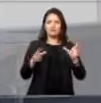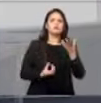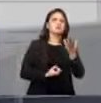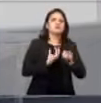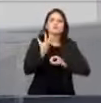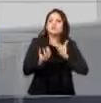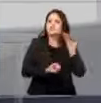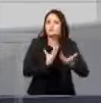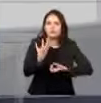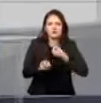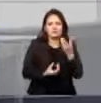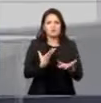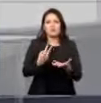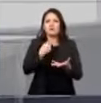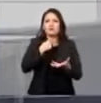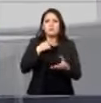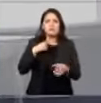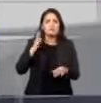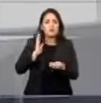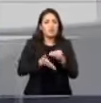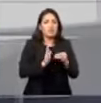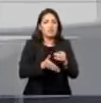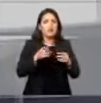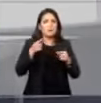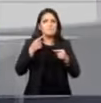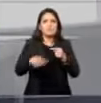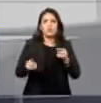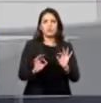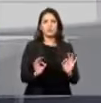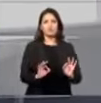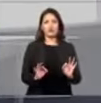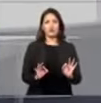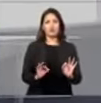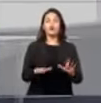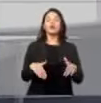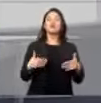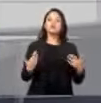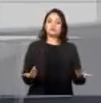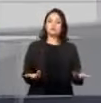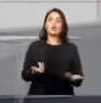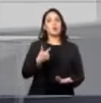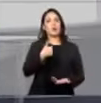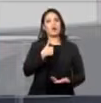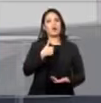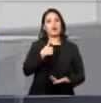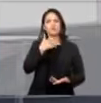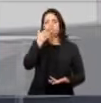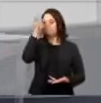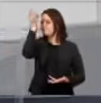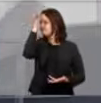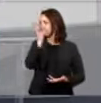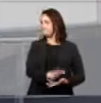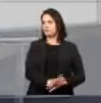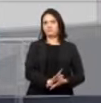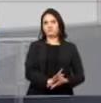censura. Então, eu, pessoalmente, repudio esse